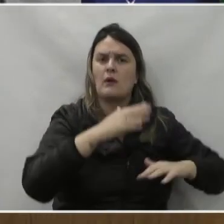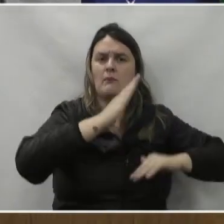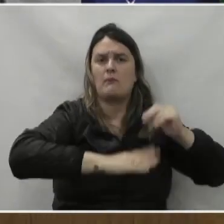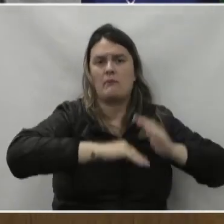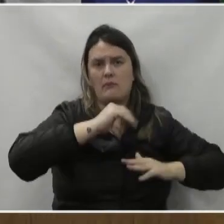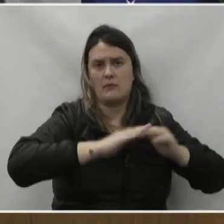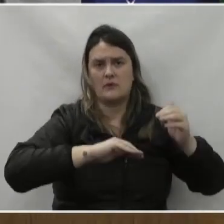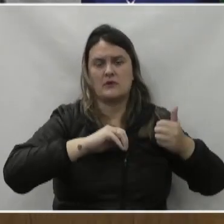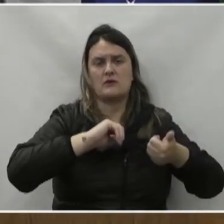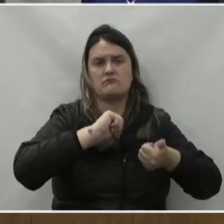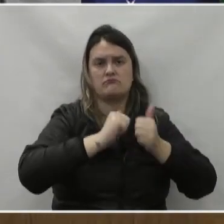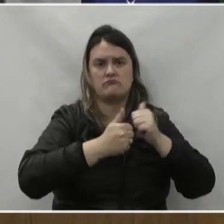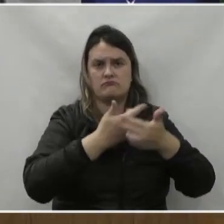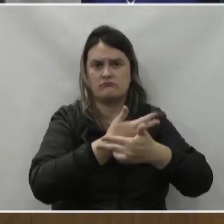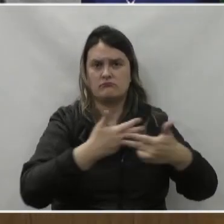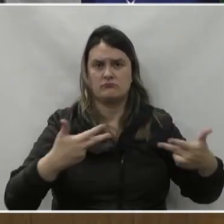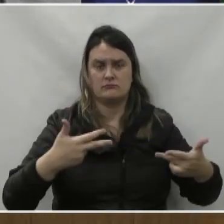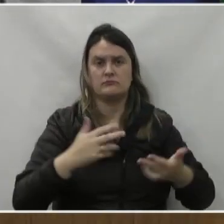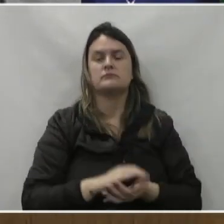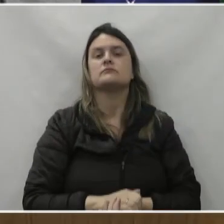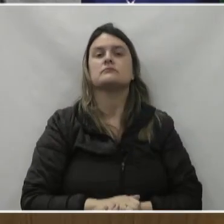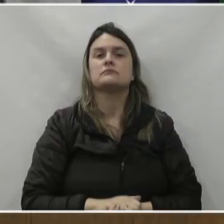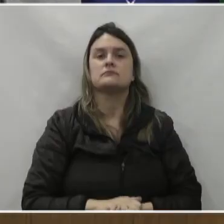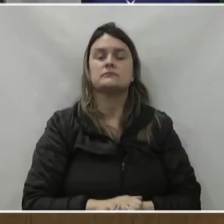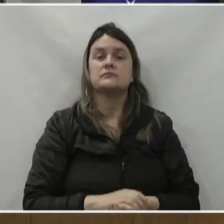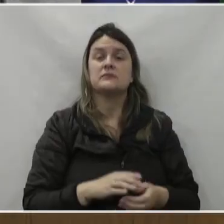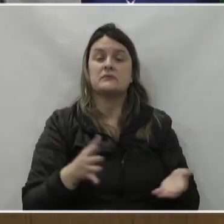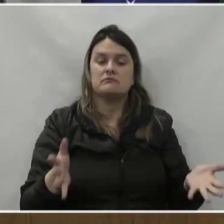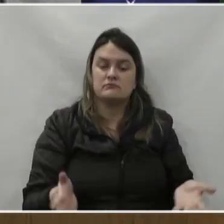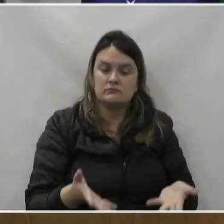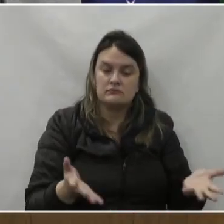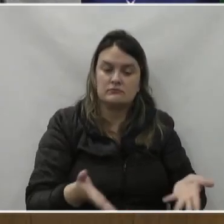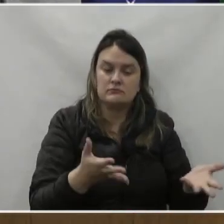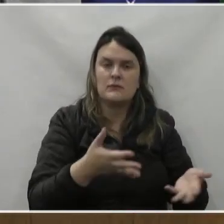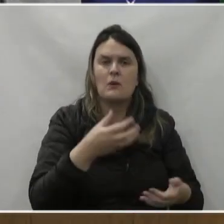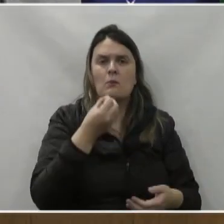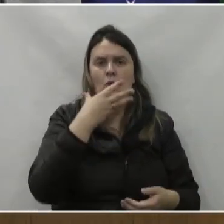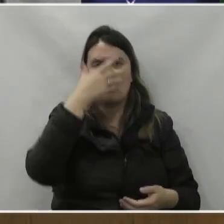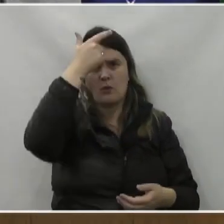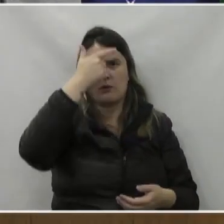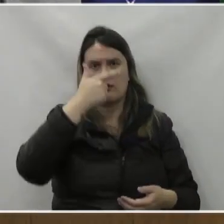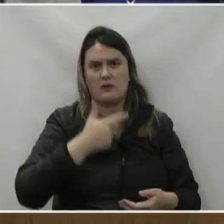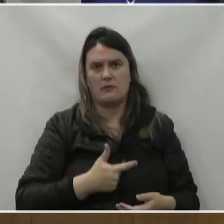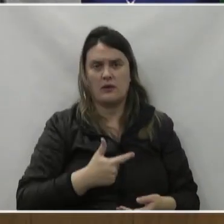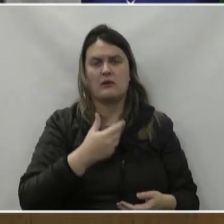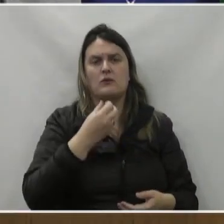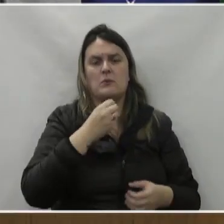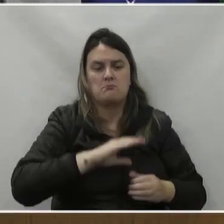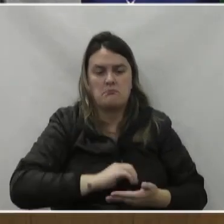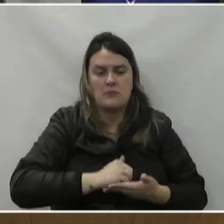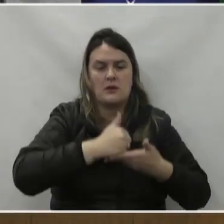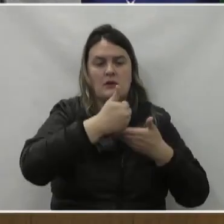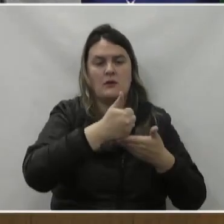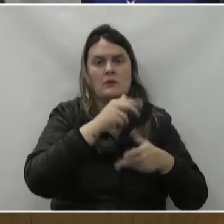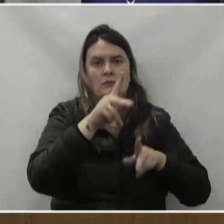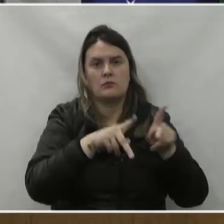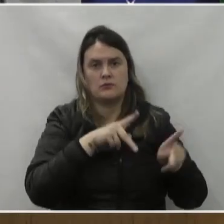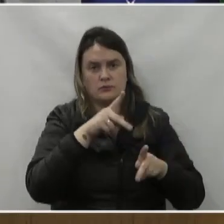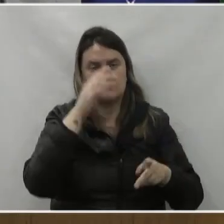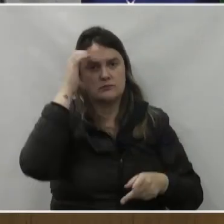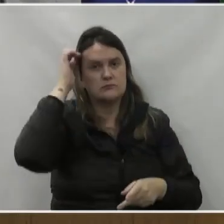de atividades físicas e lazer, incentivando hábitos saudáveis e promovendo o bem-estar à população.